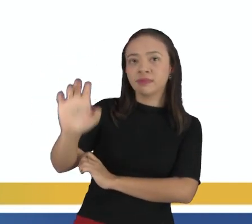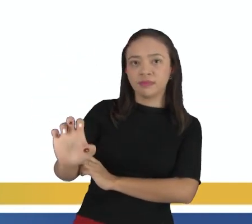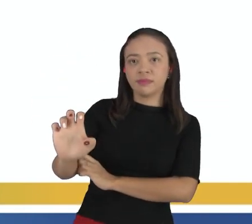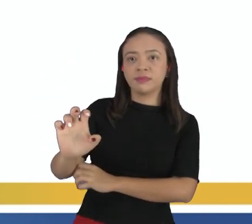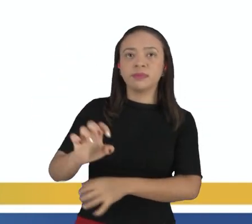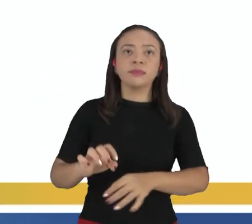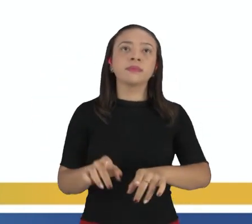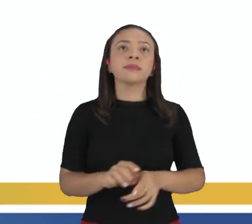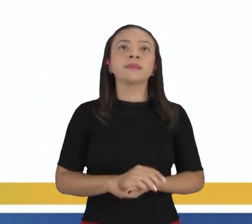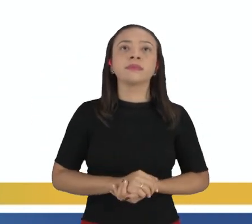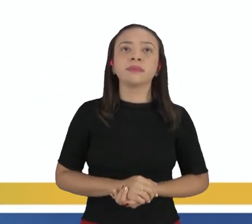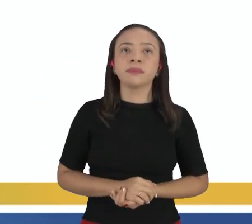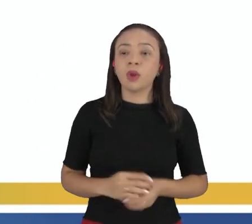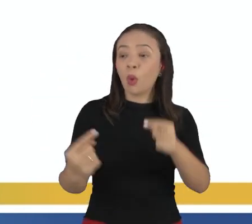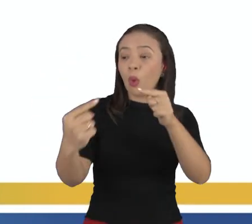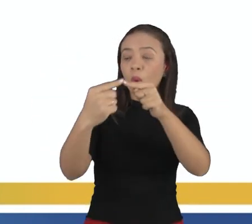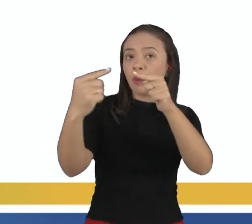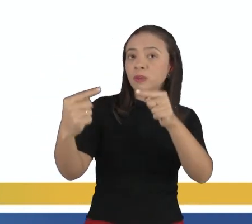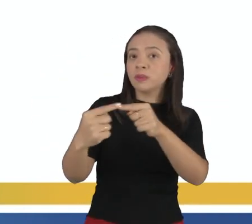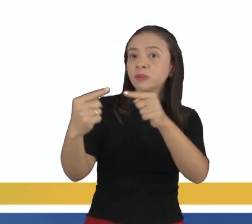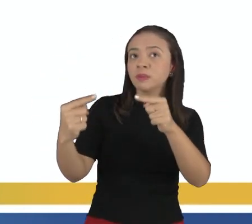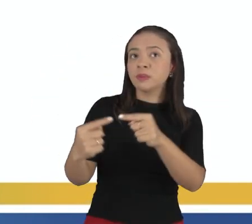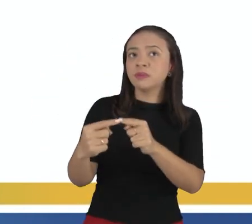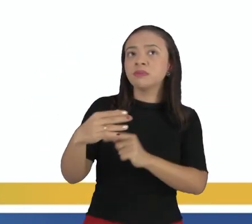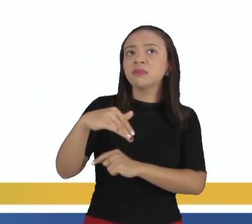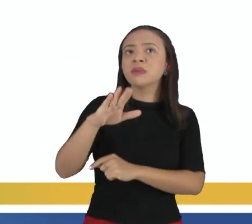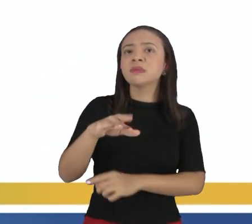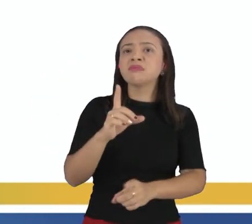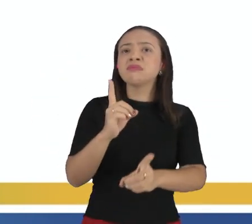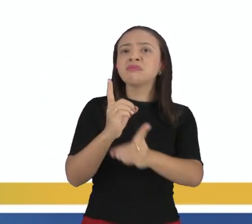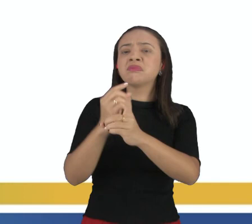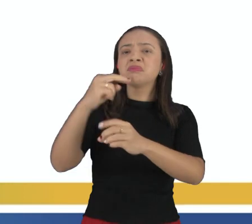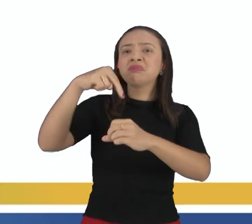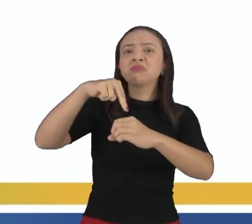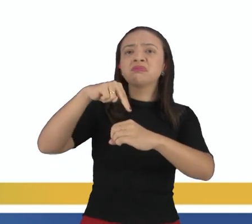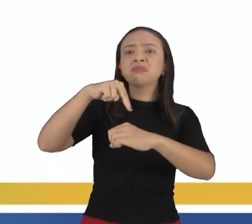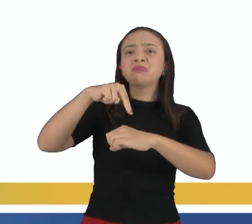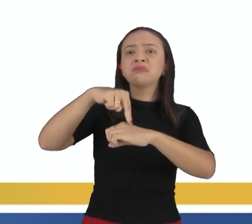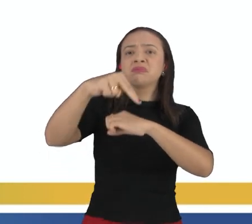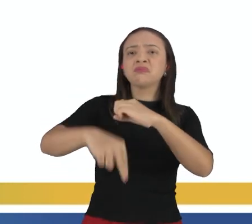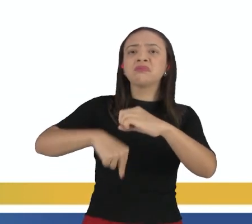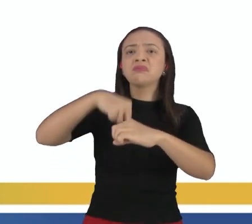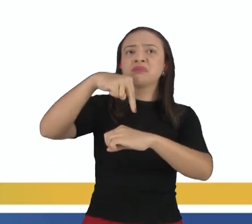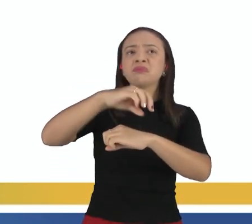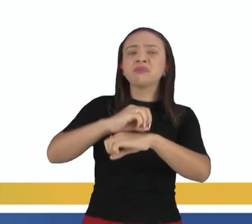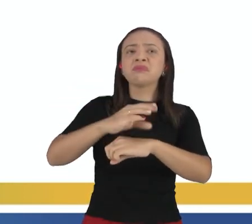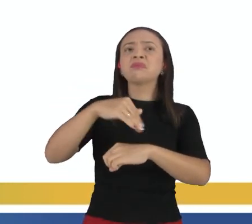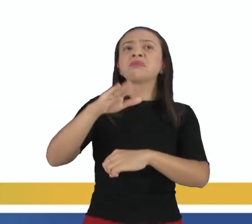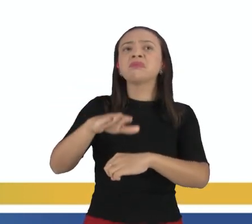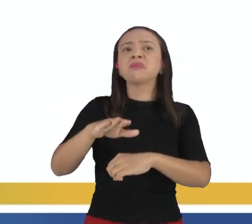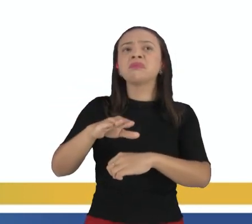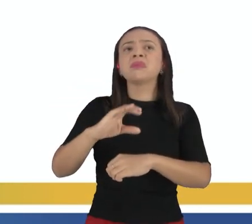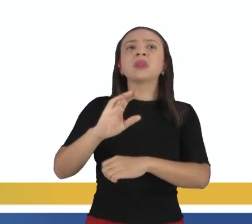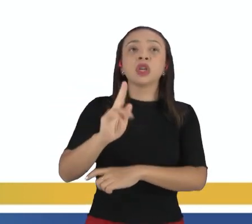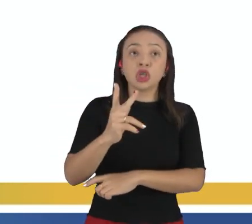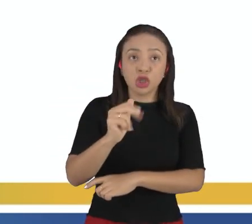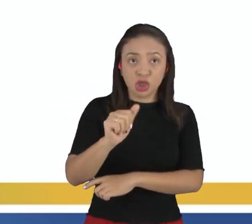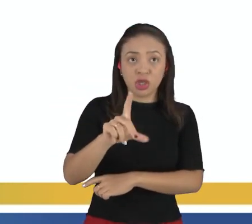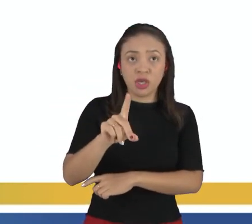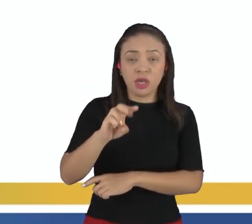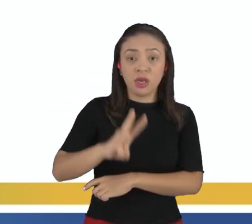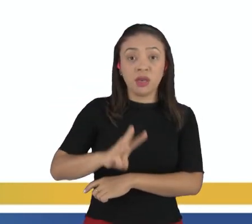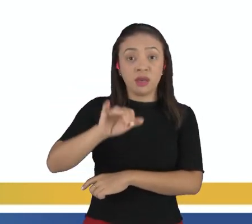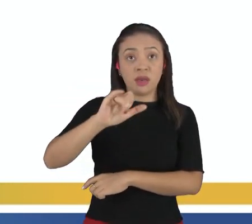coluna direita. Então, aqui, quem descobridor do nêutron? Então, nós temos aqui James Jerkes,